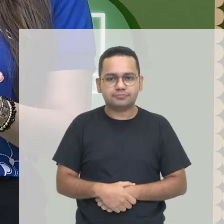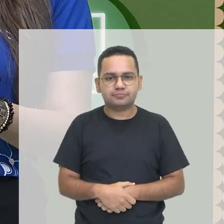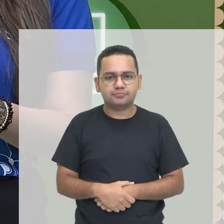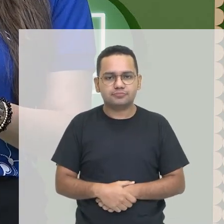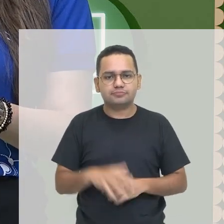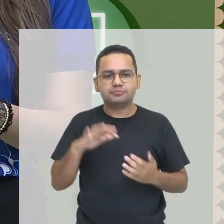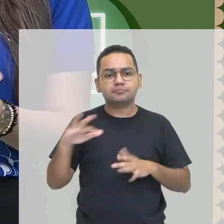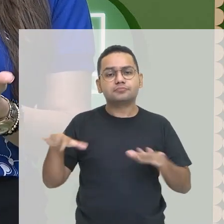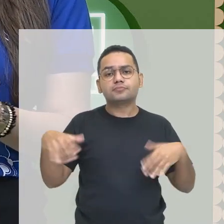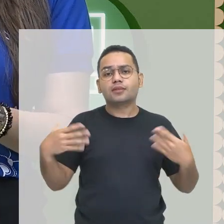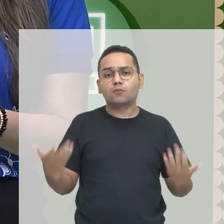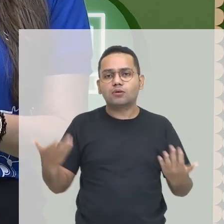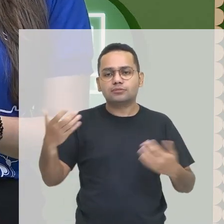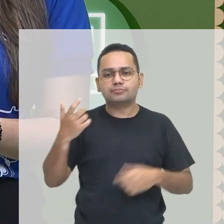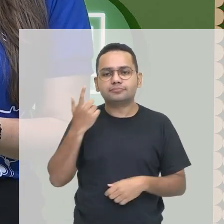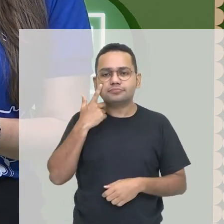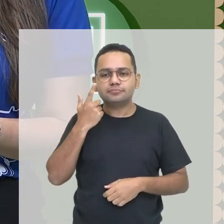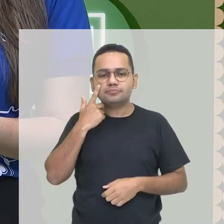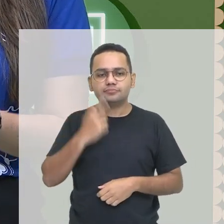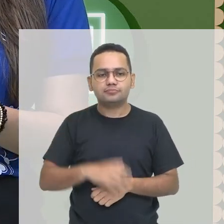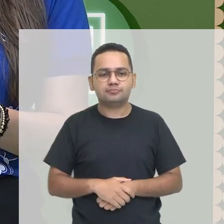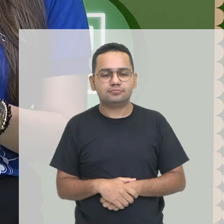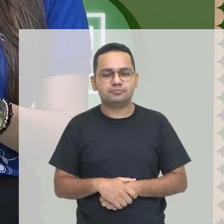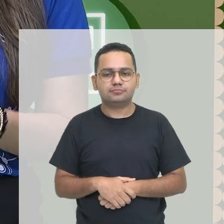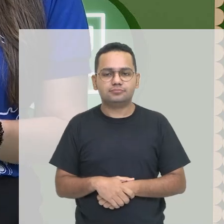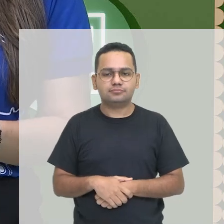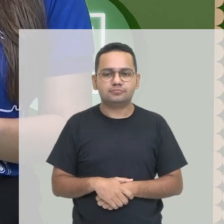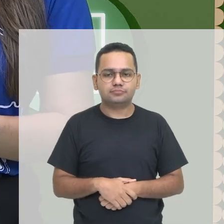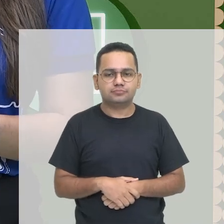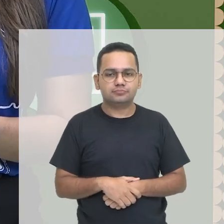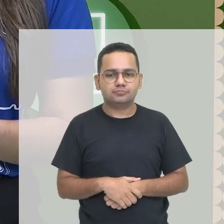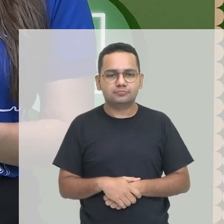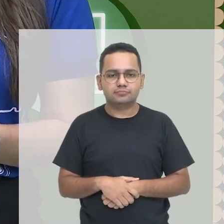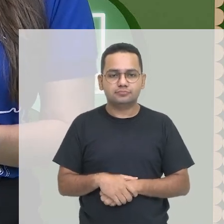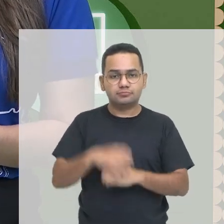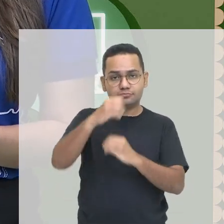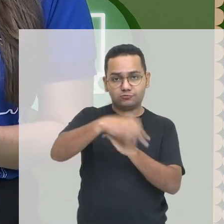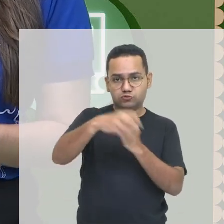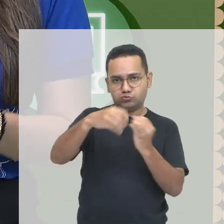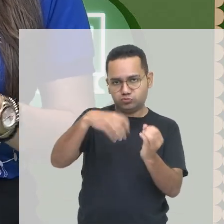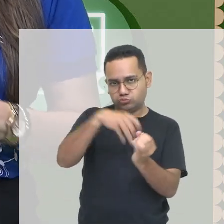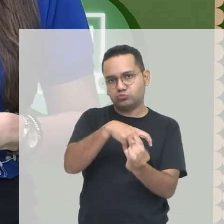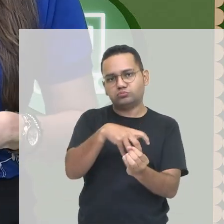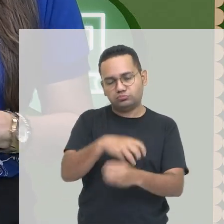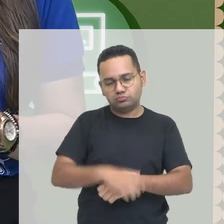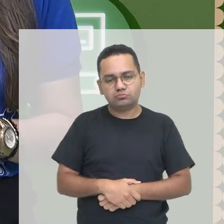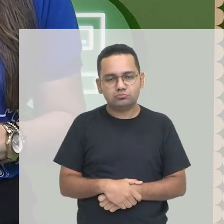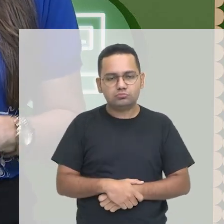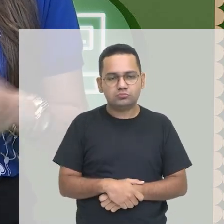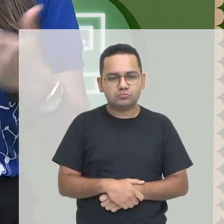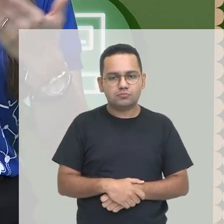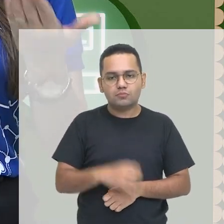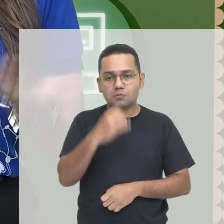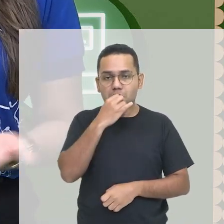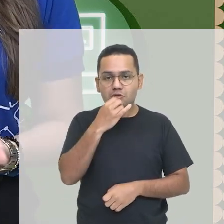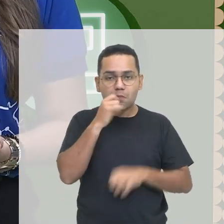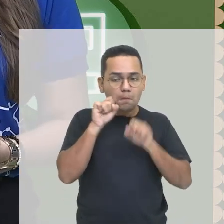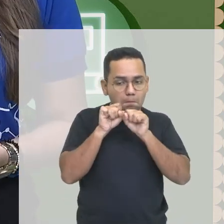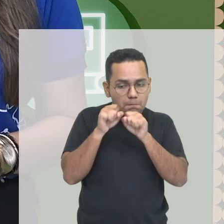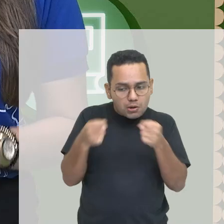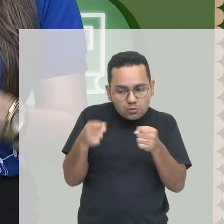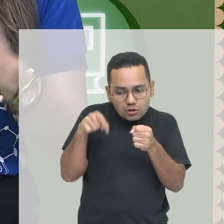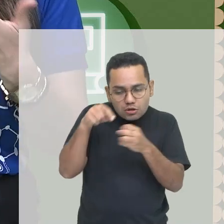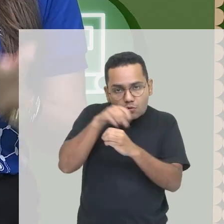são heterotróficos? Como os seres humanos? Nós temos aí o fungo, né? O bolor do pão é um tipo